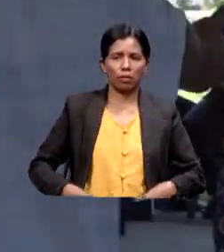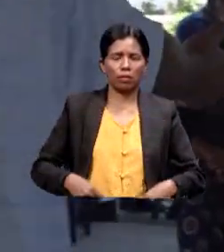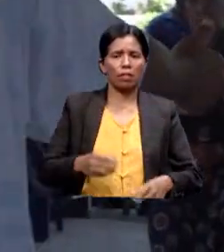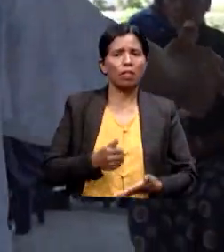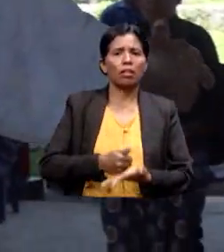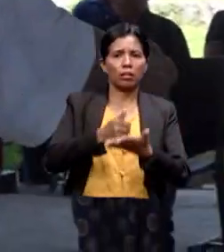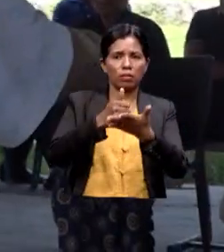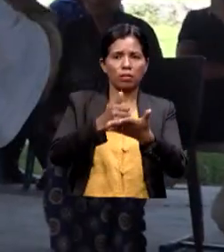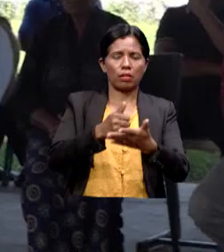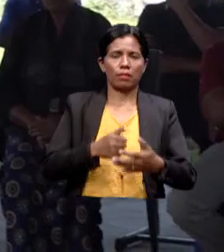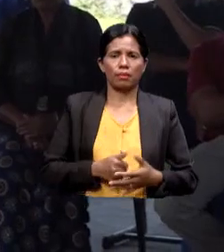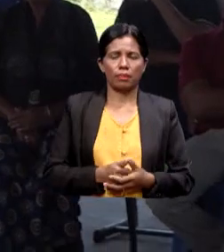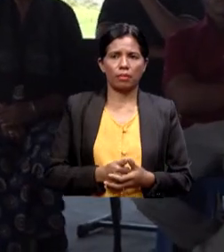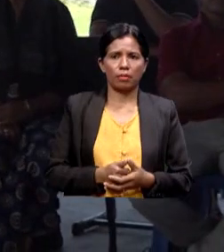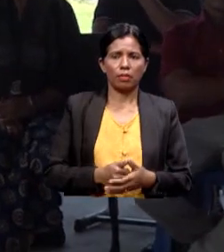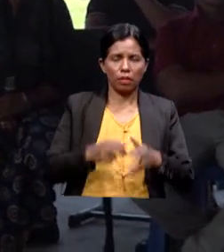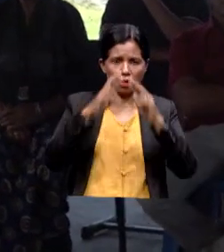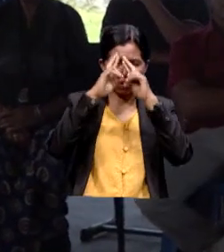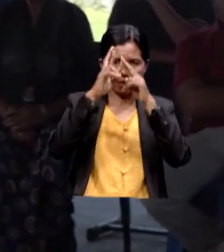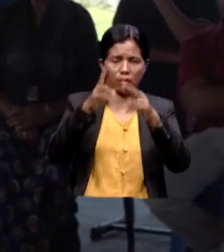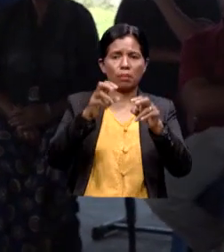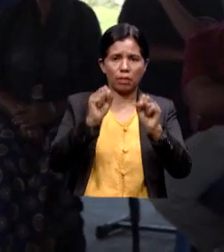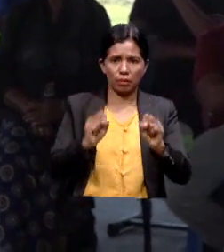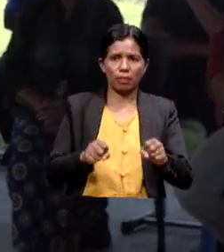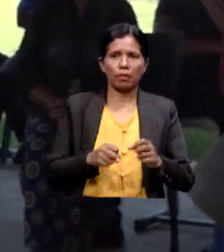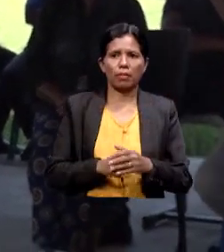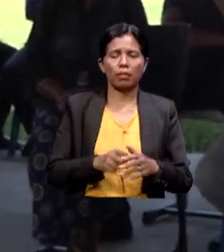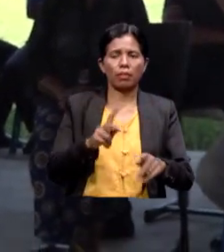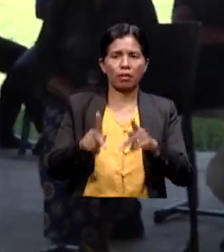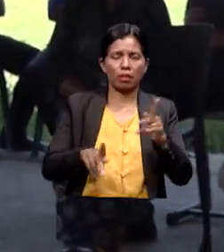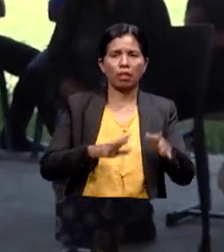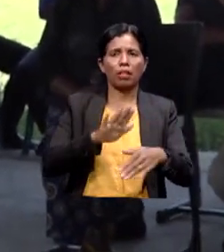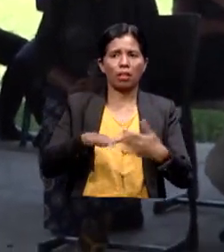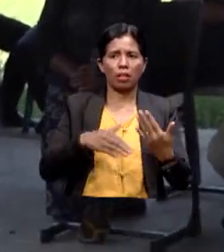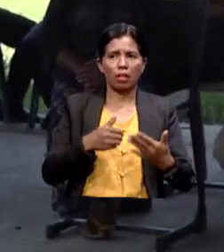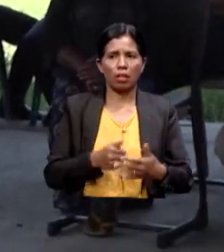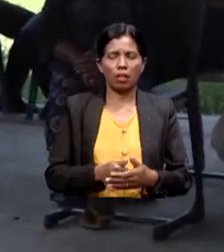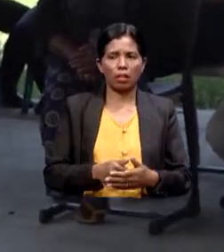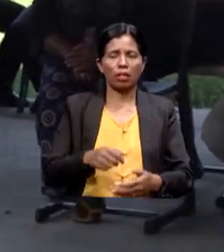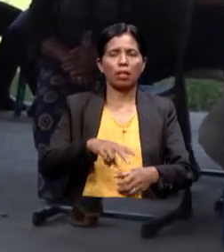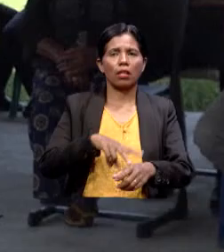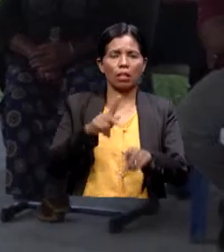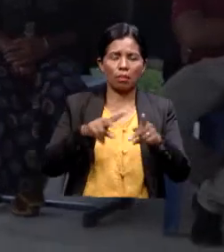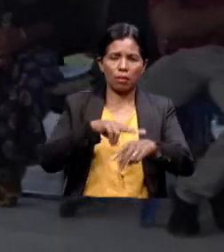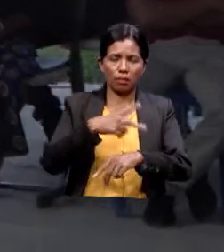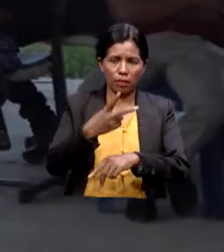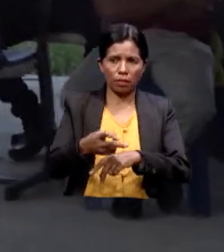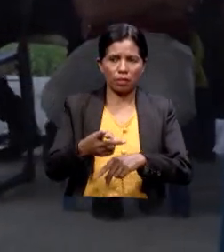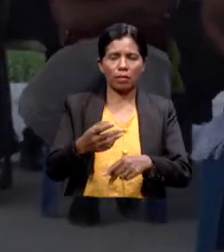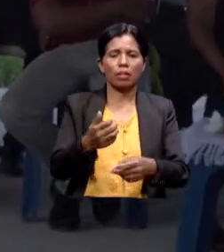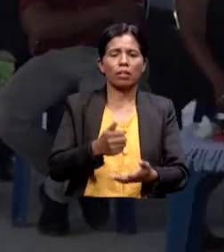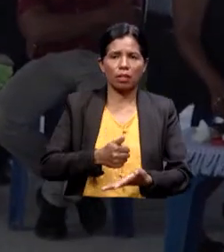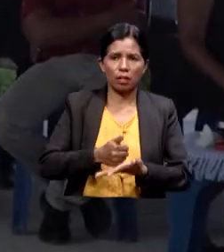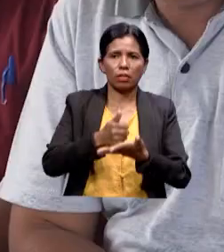paciência. Mas bela é mamuno. E da gruta de lá, com os que